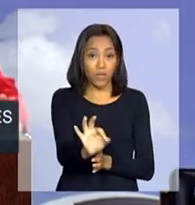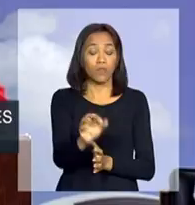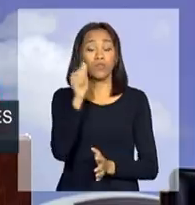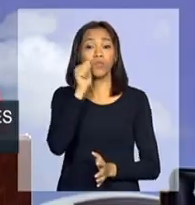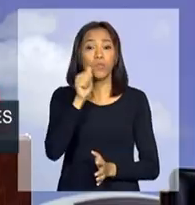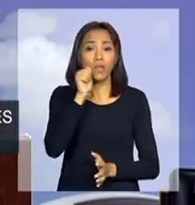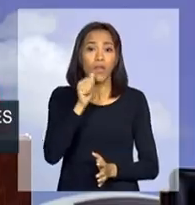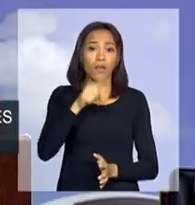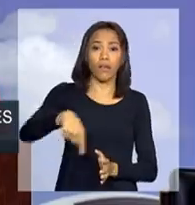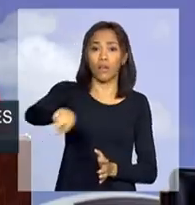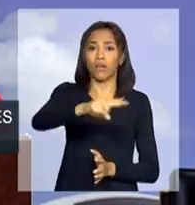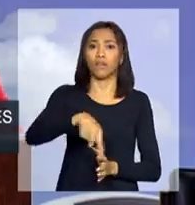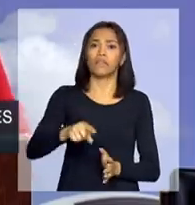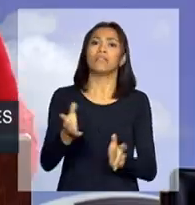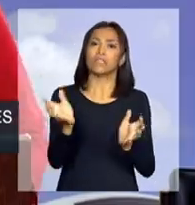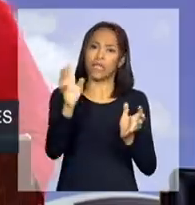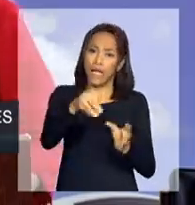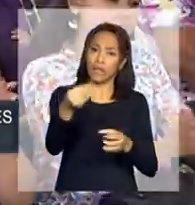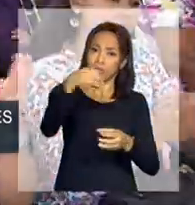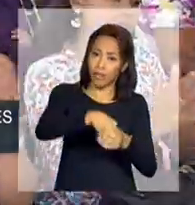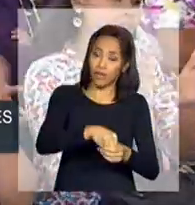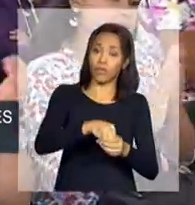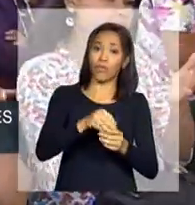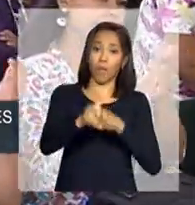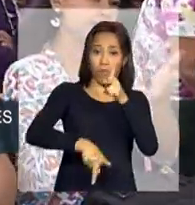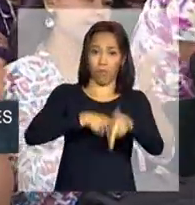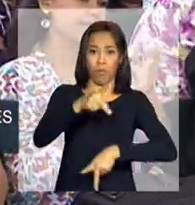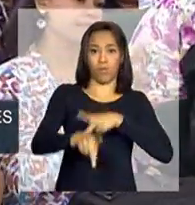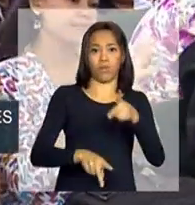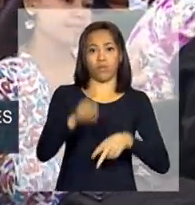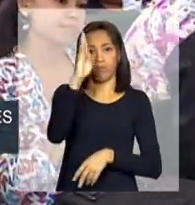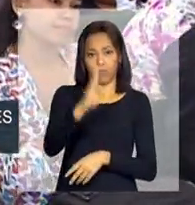mulheres que constituem a população brasileira